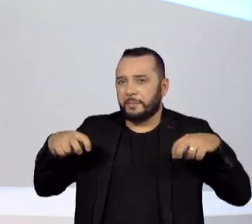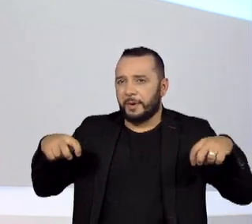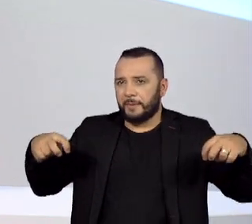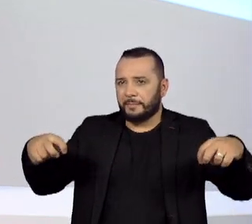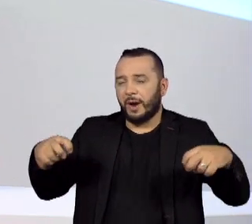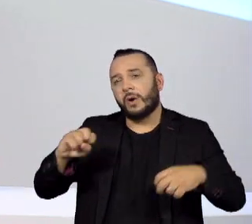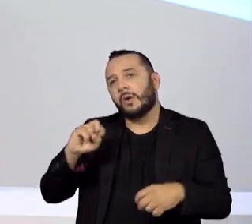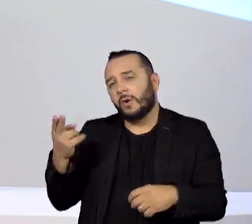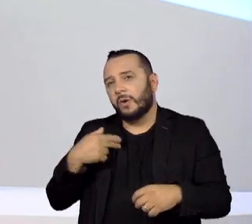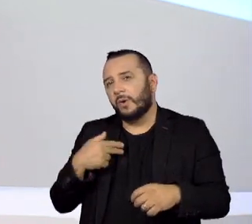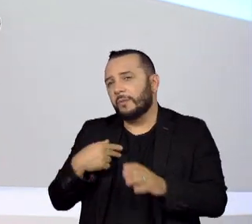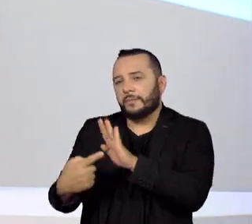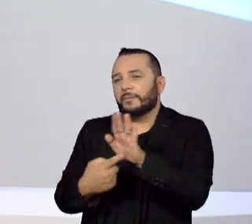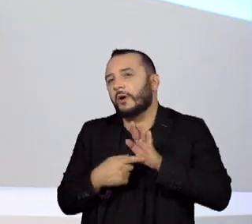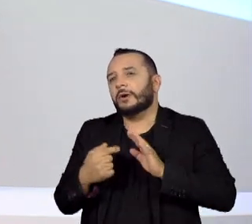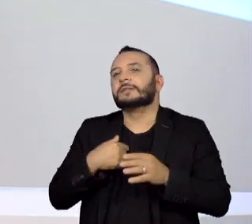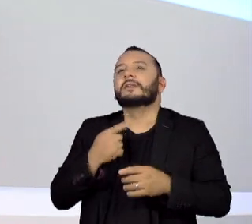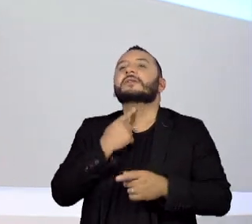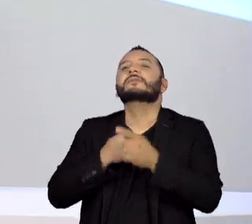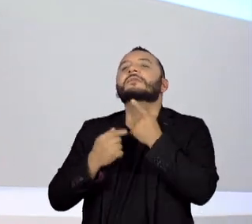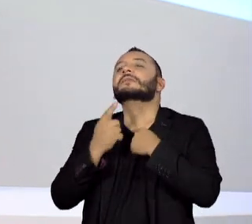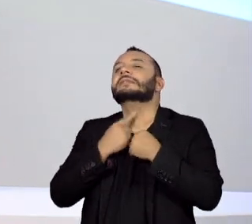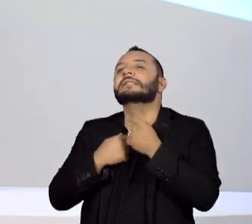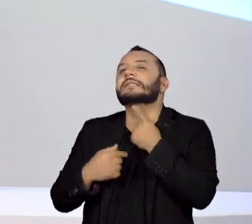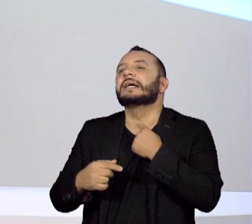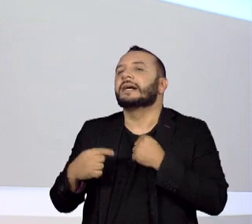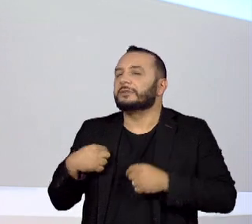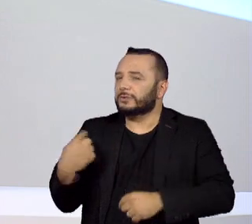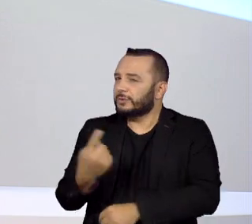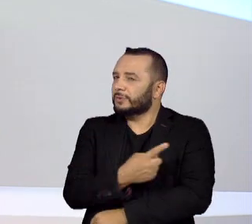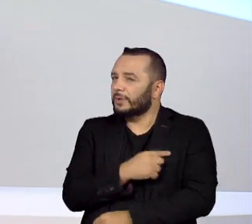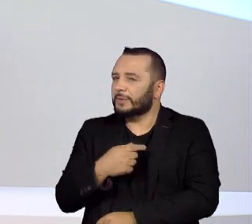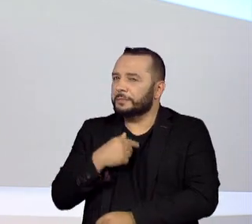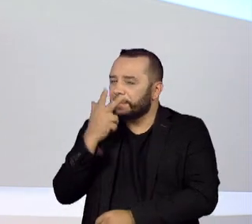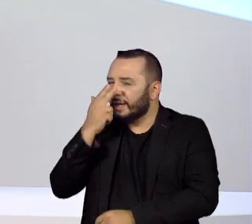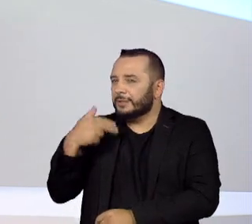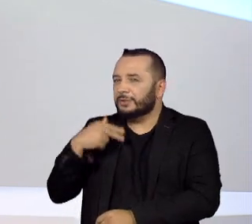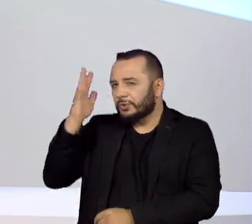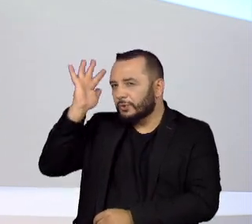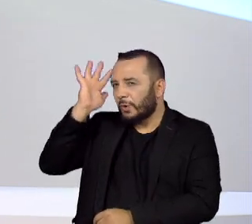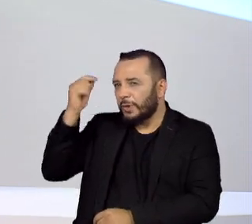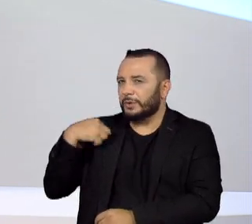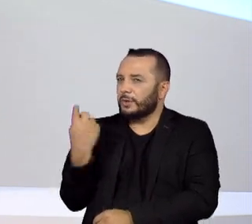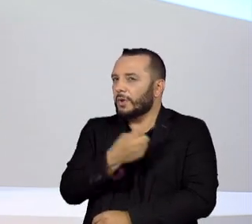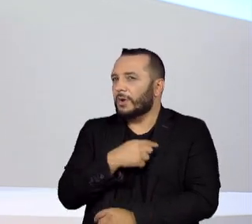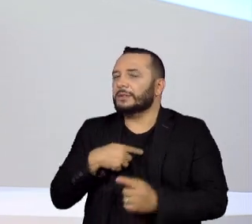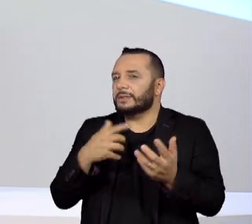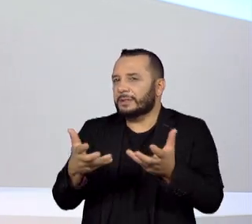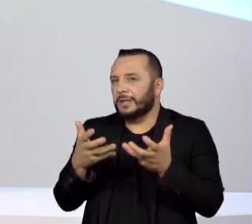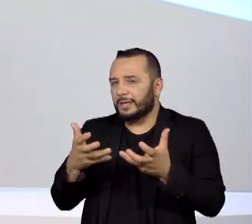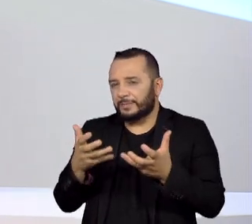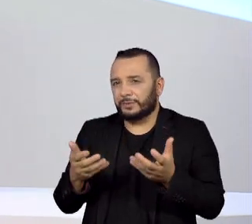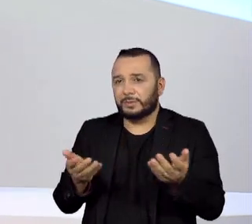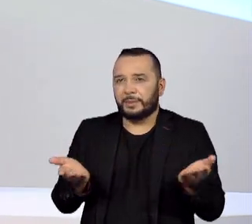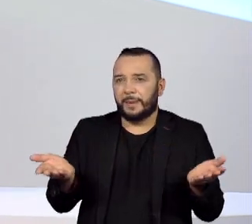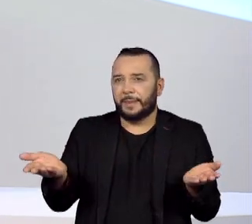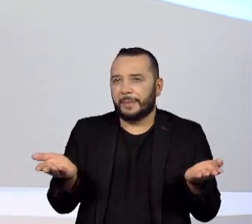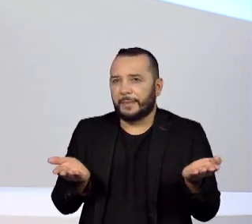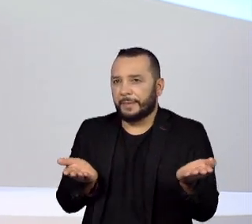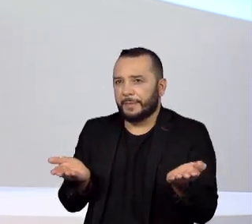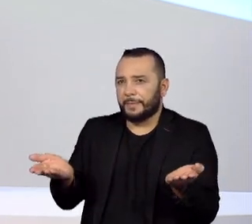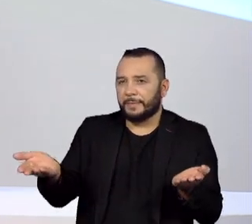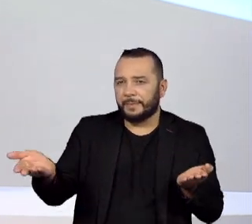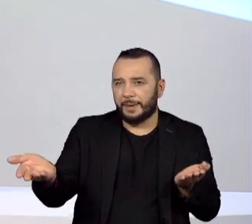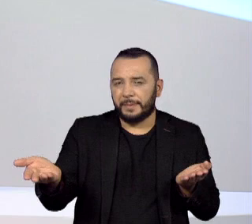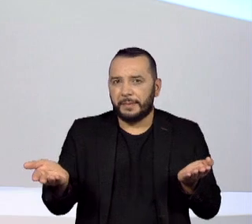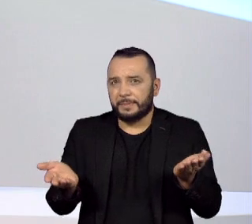desse desejo da gente, né, dessa certa, quase uma nostalgia, né, da gente ter uma mediação, né,